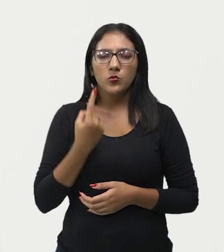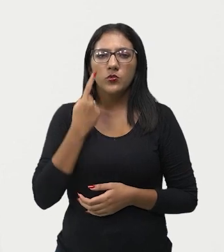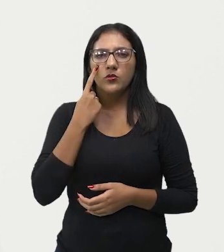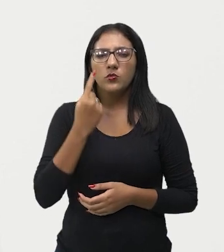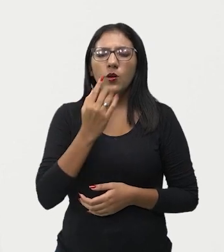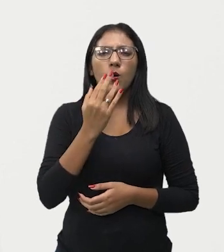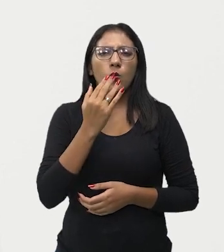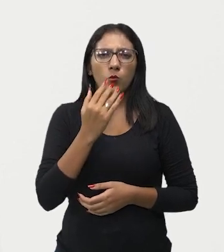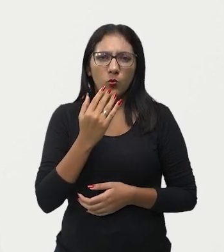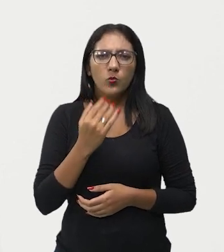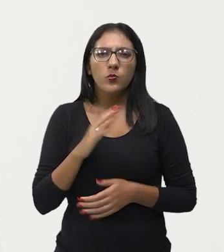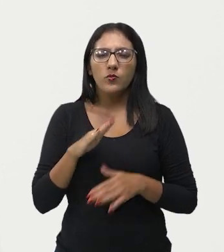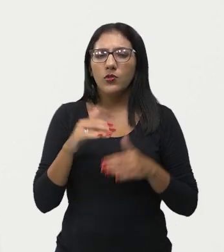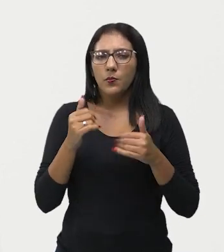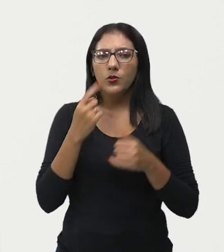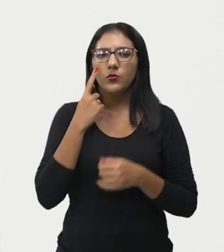aqui